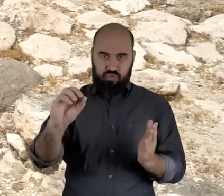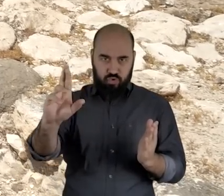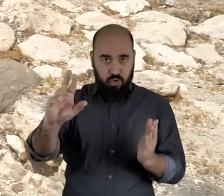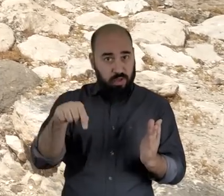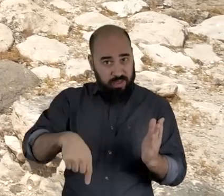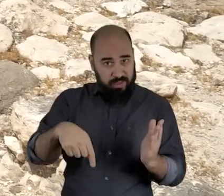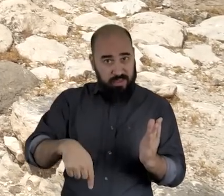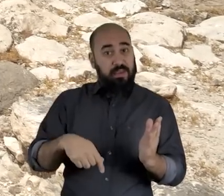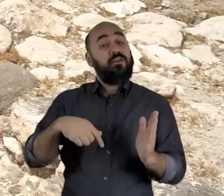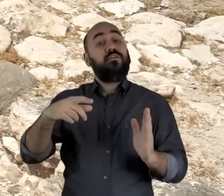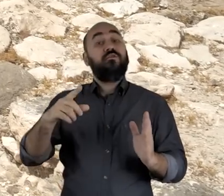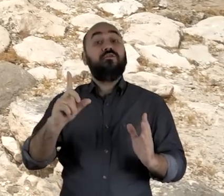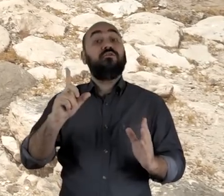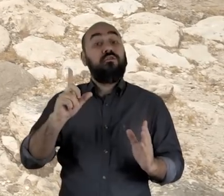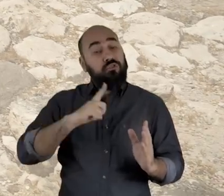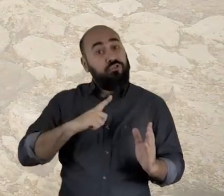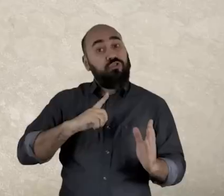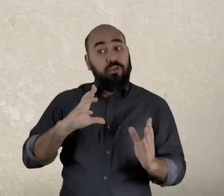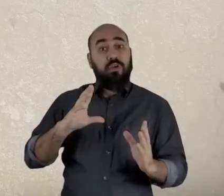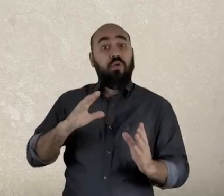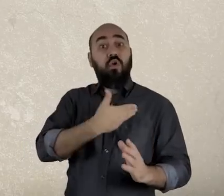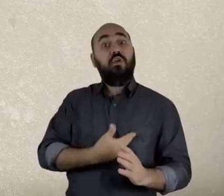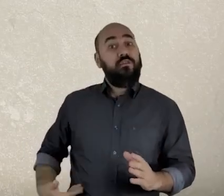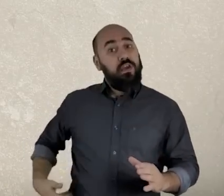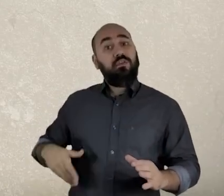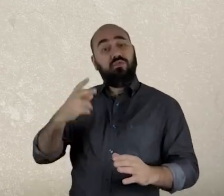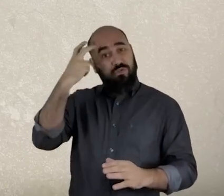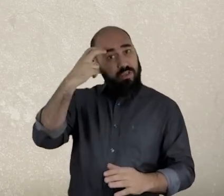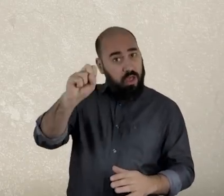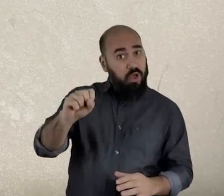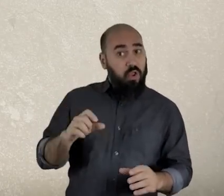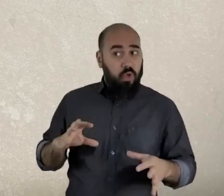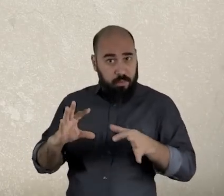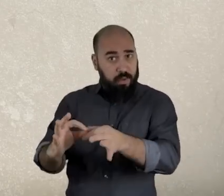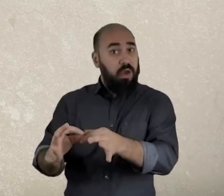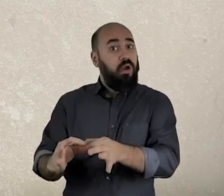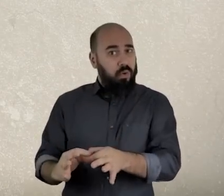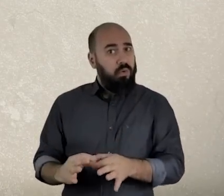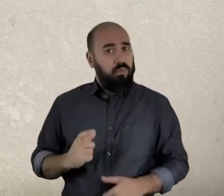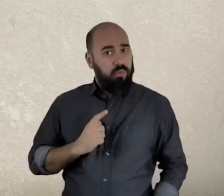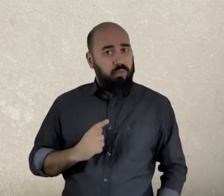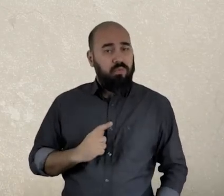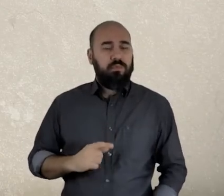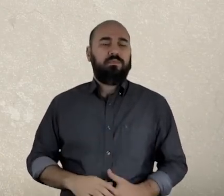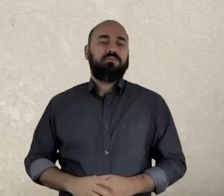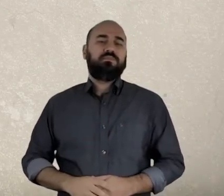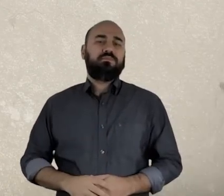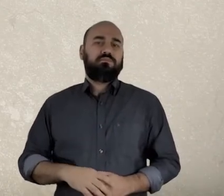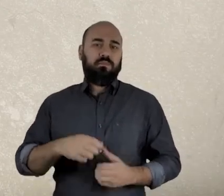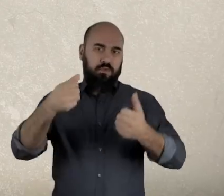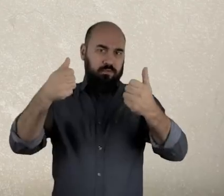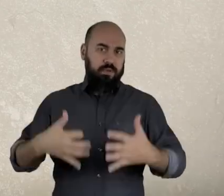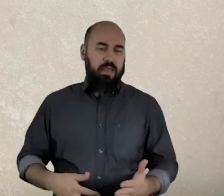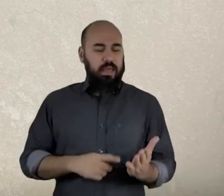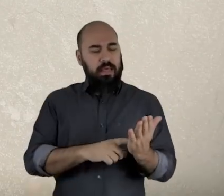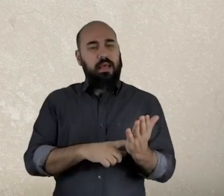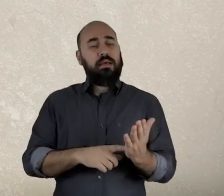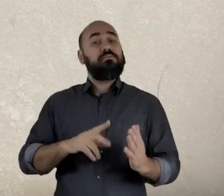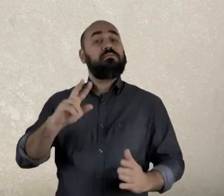ou reedificadas por Salomão. Eu vou ler essa passagem para você. A razão por que Salomão impôs o trabalho forçado é